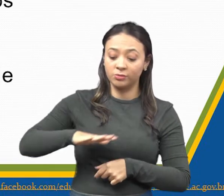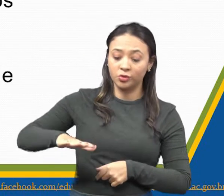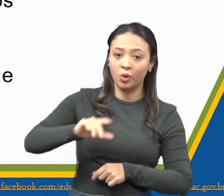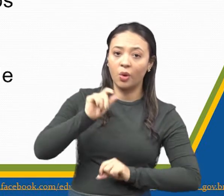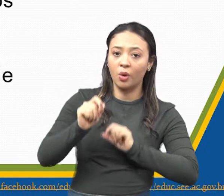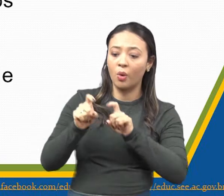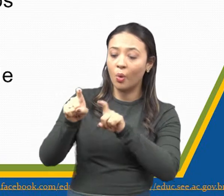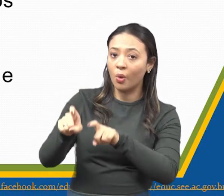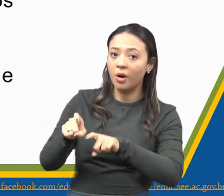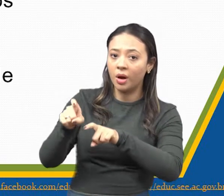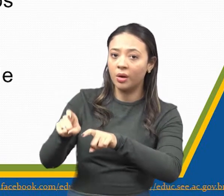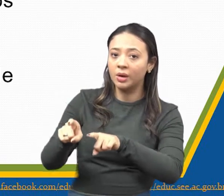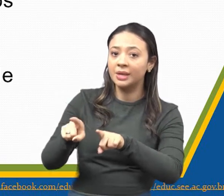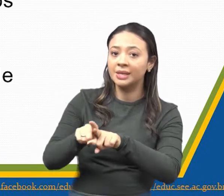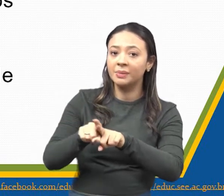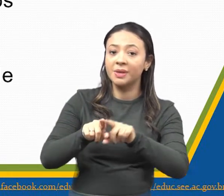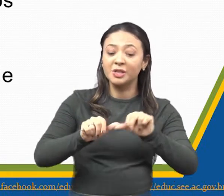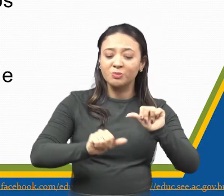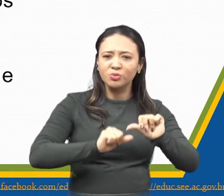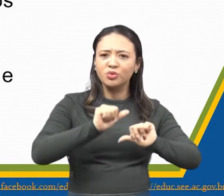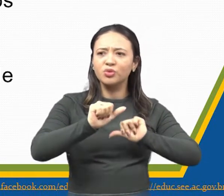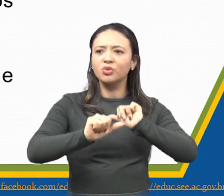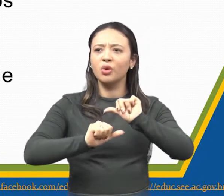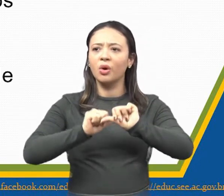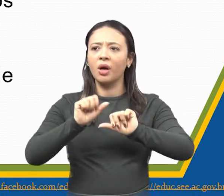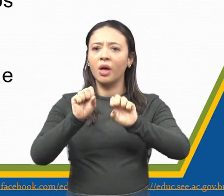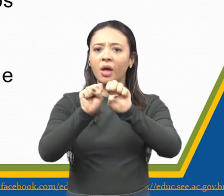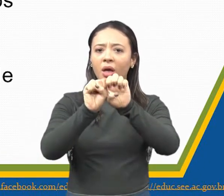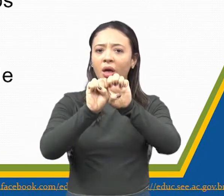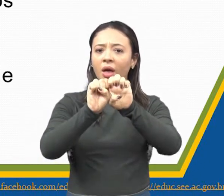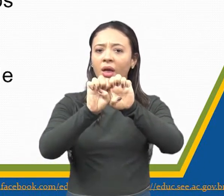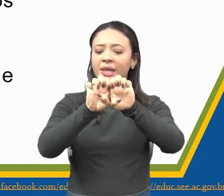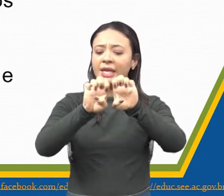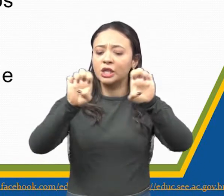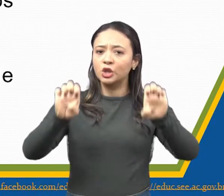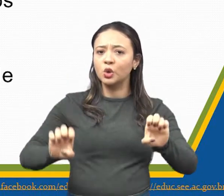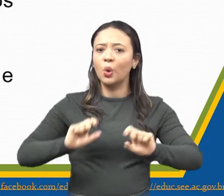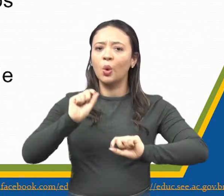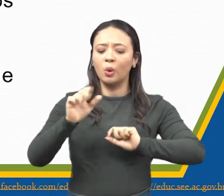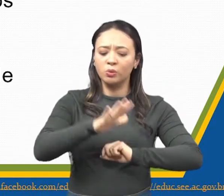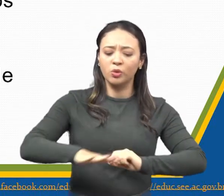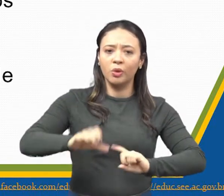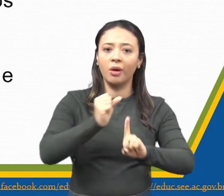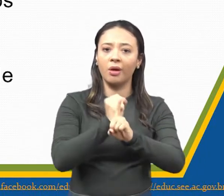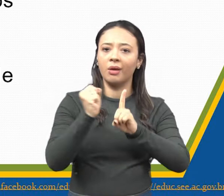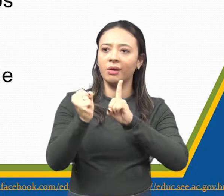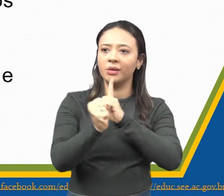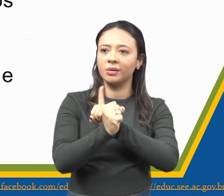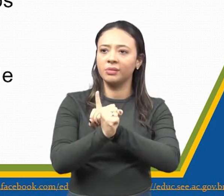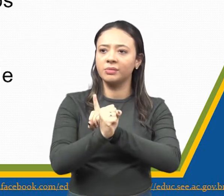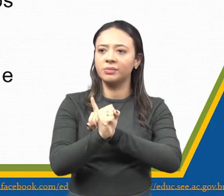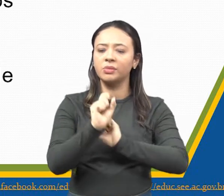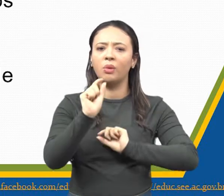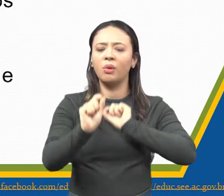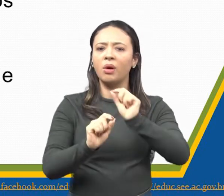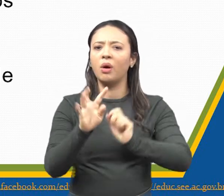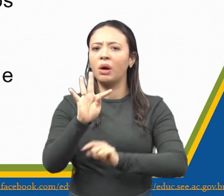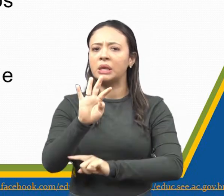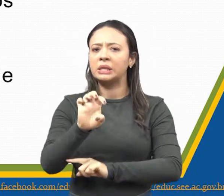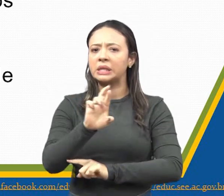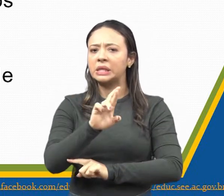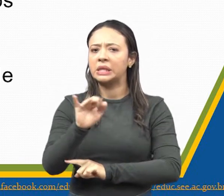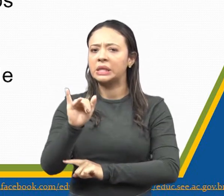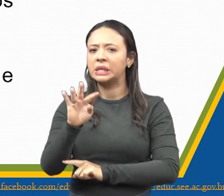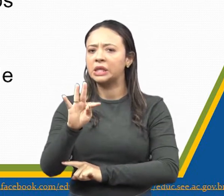e a transformação estrutural dos espaços sociais. E o que é um território?